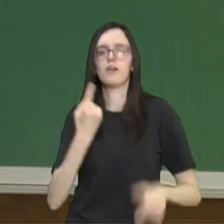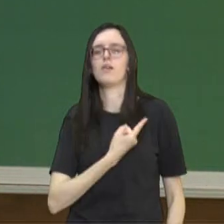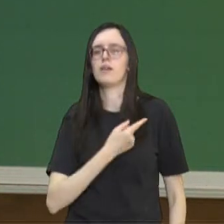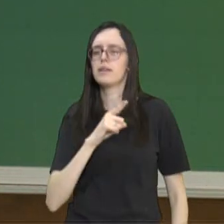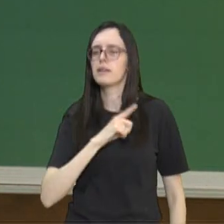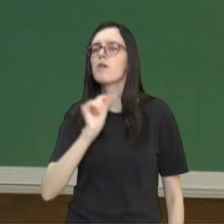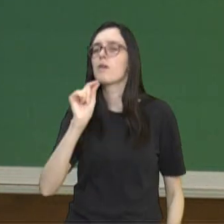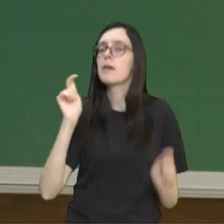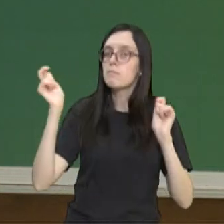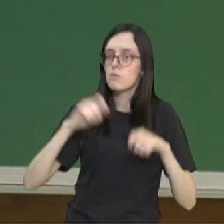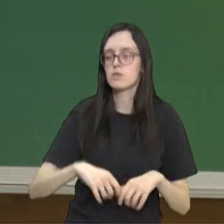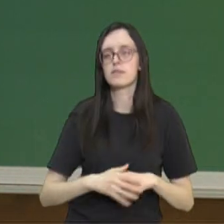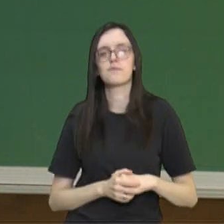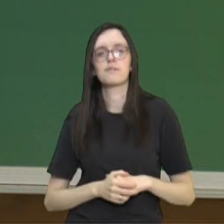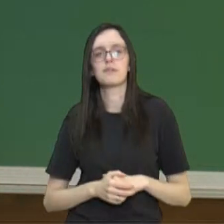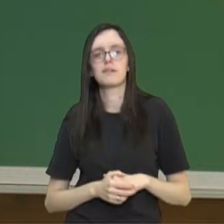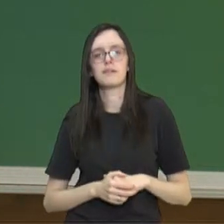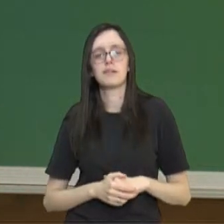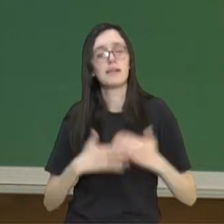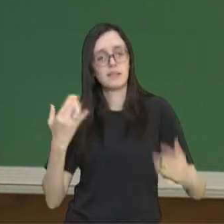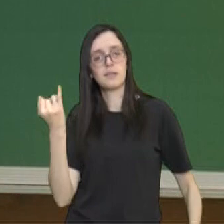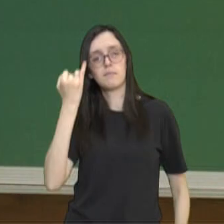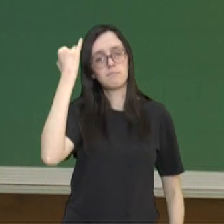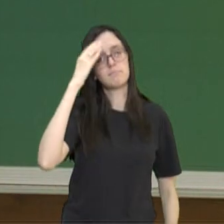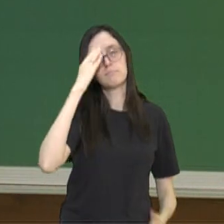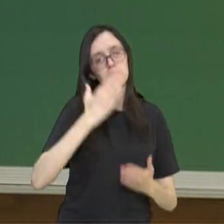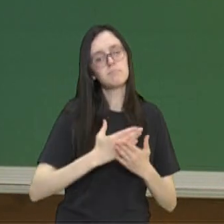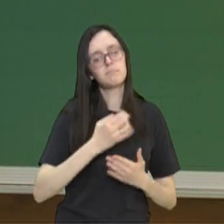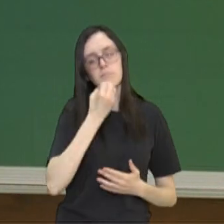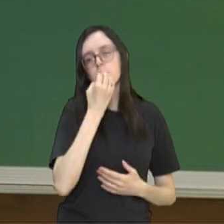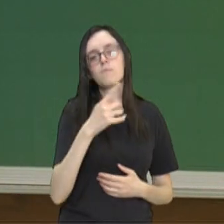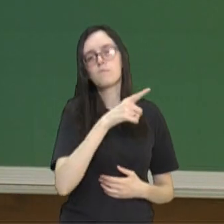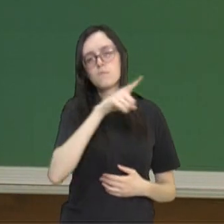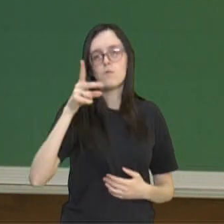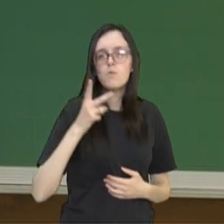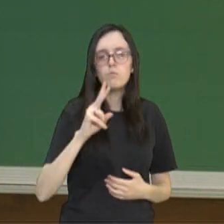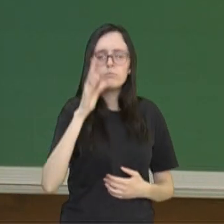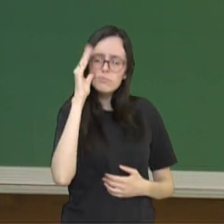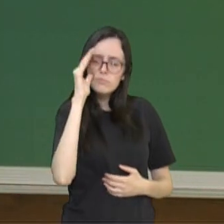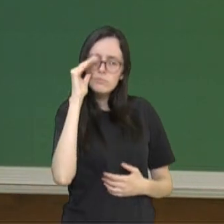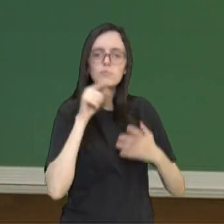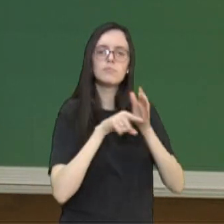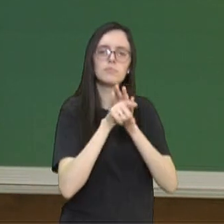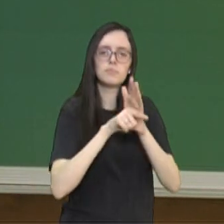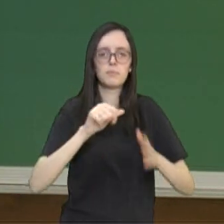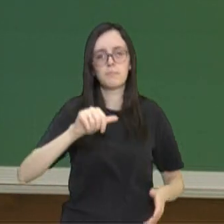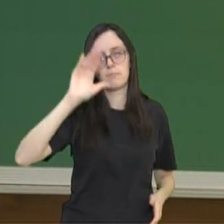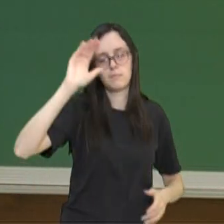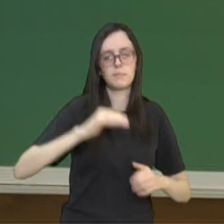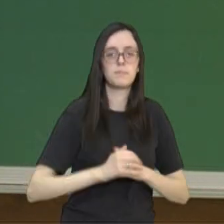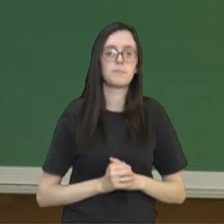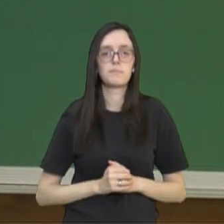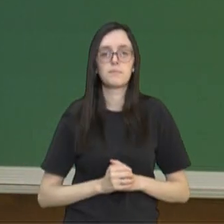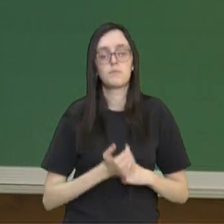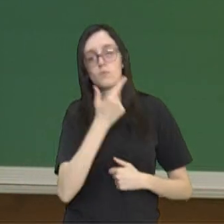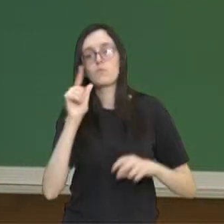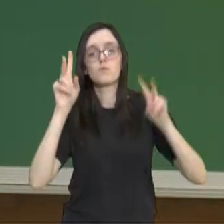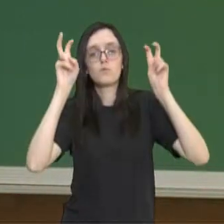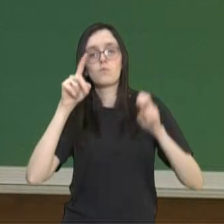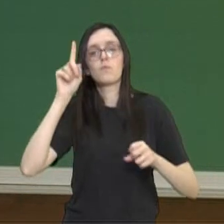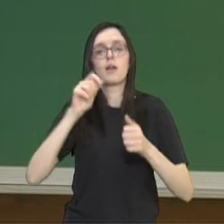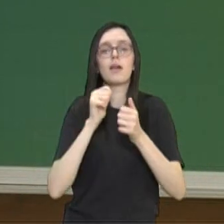esses conteúdos a gente poderia levar muitas aulas, né? Explorar, ter práticas, né? Falar mais os fundamentos